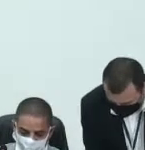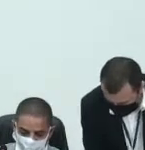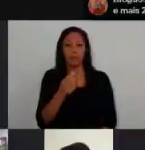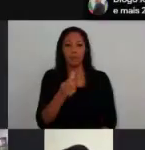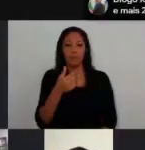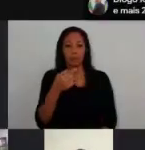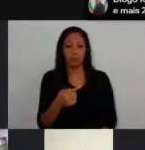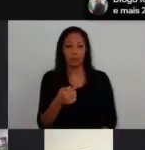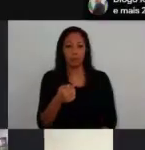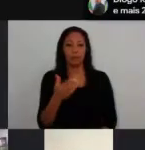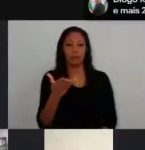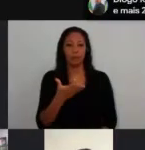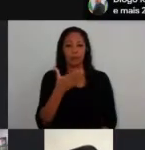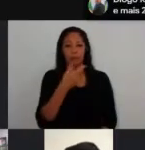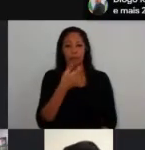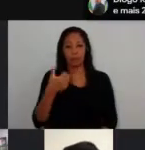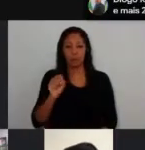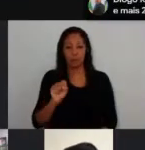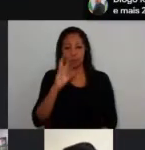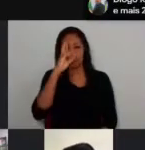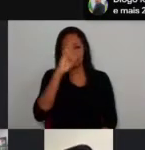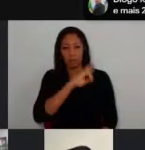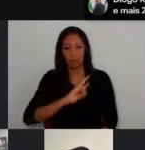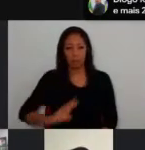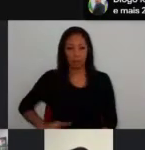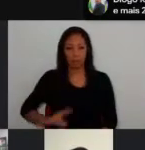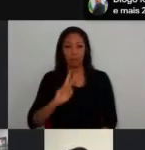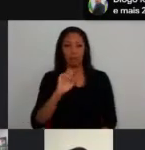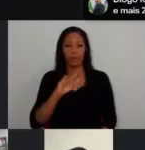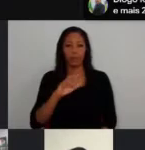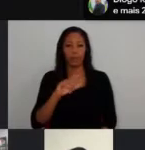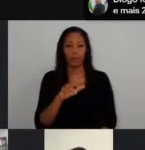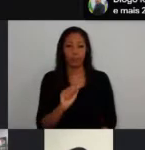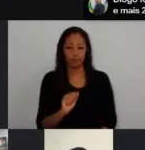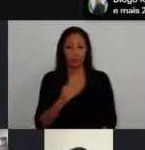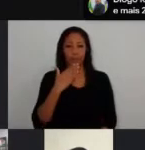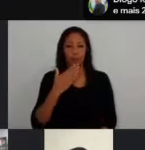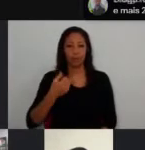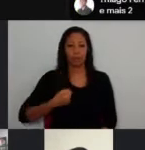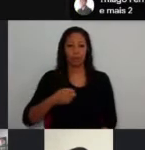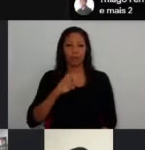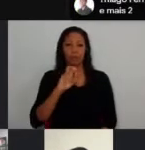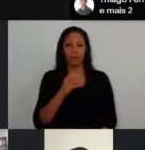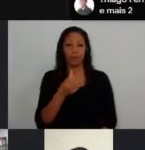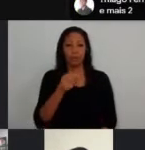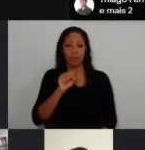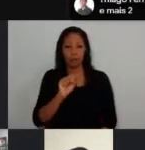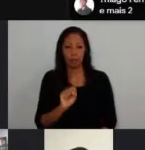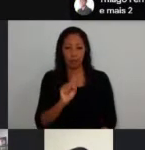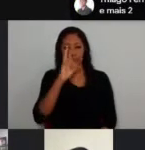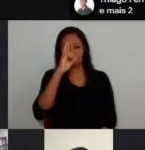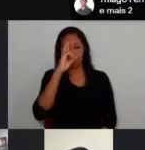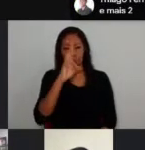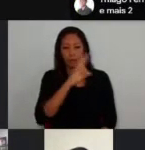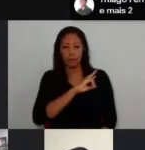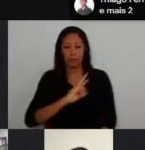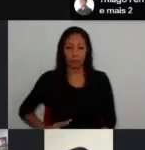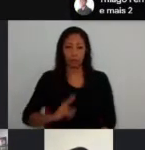da autoria da vereadora Vandilma de Oliveira. Indicações número 568/2018 da autoria da vereadora Fativã